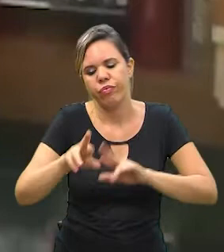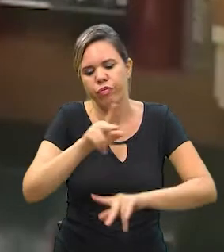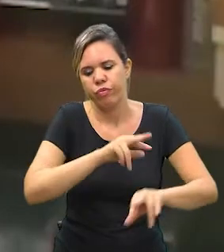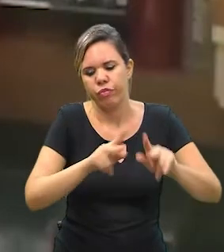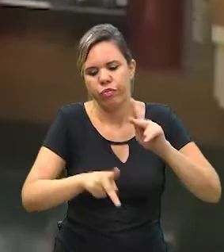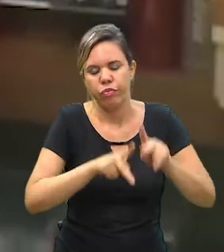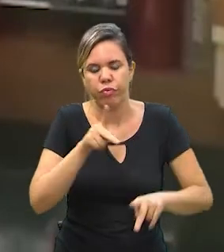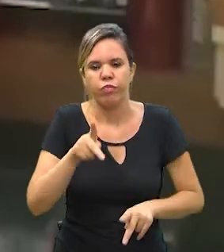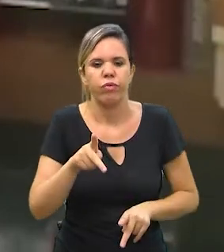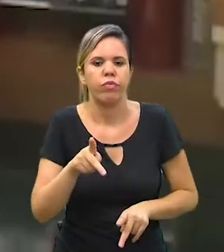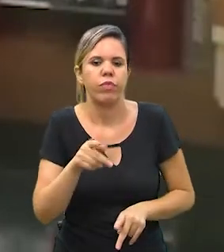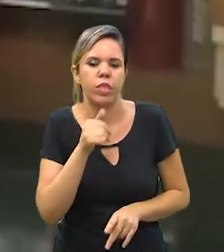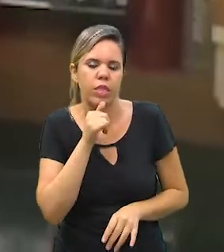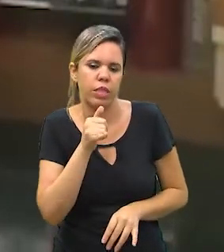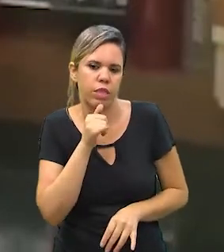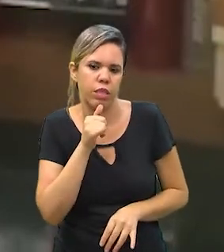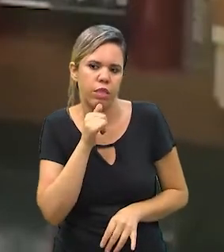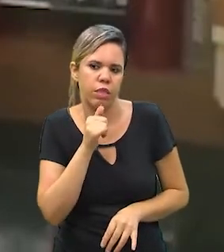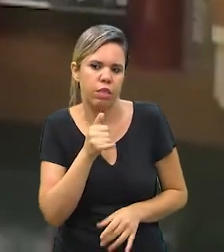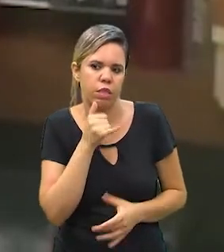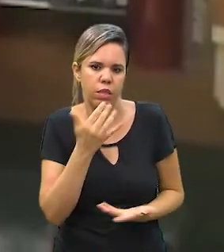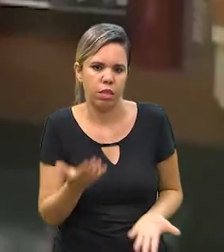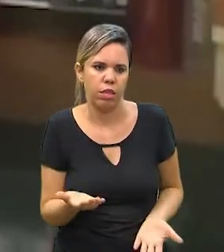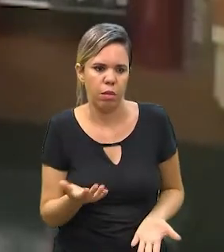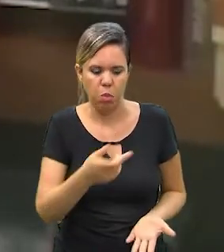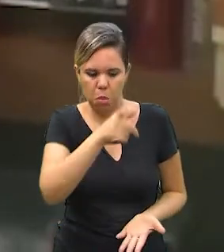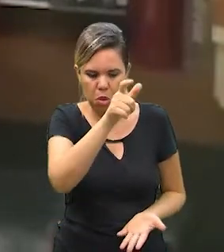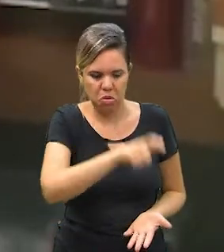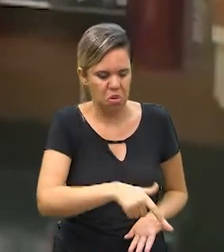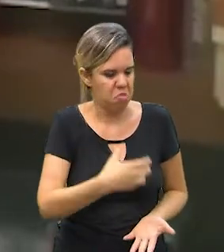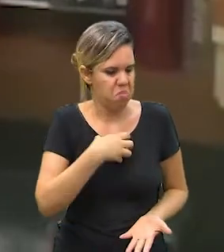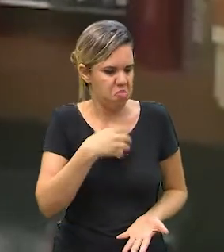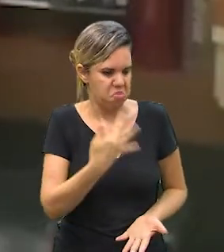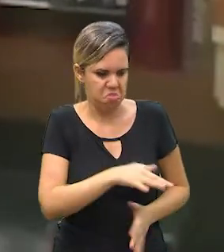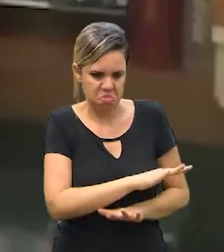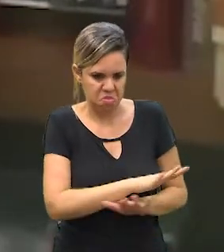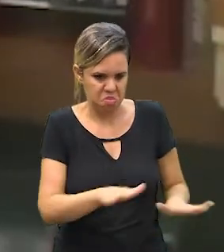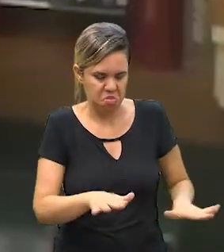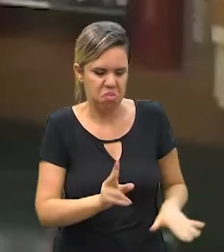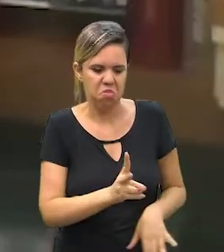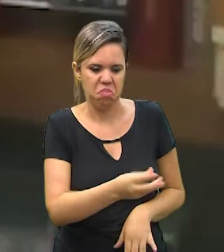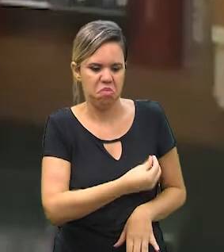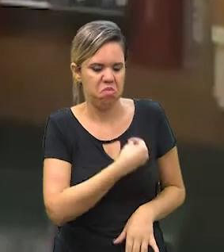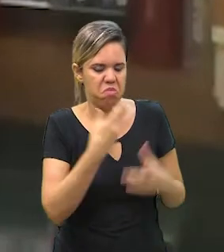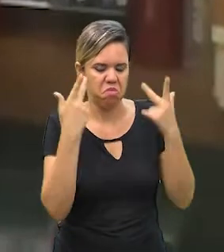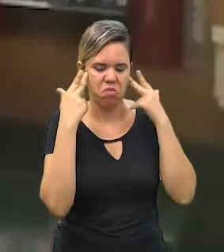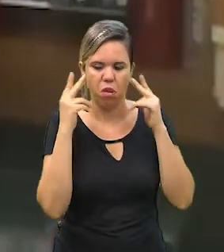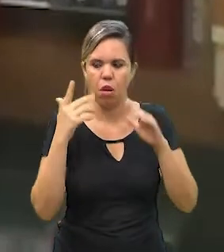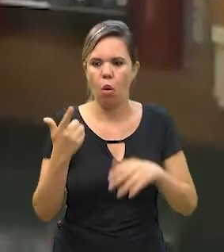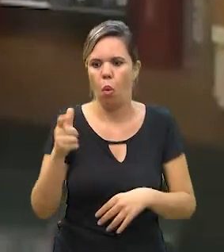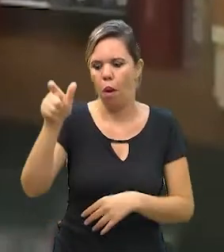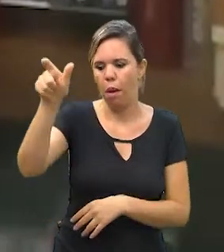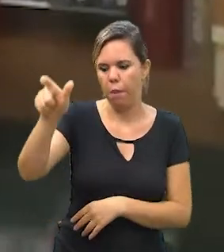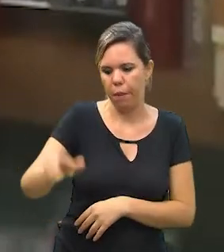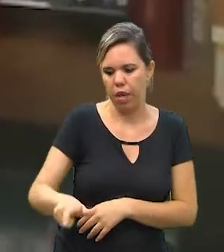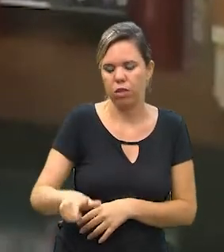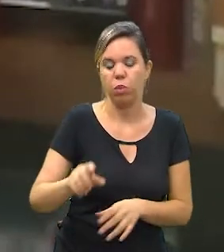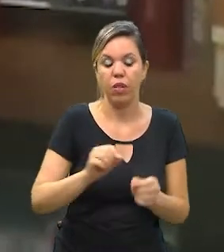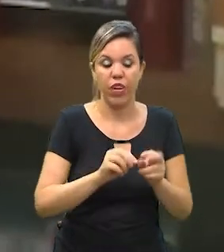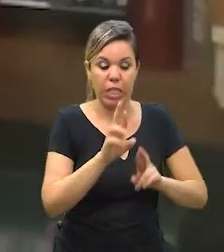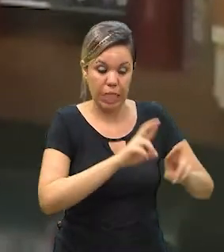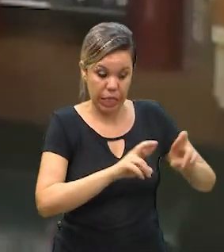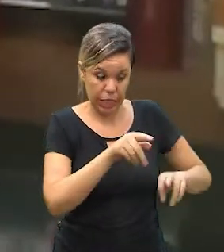Você pode ter desde uma paciente assintomática, ou seja, ela não tem sintoma nenhum, segue a vida dela, e você, através de um exame